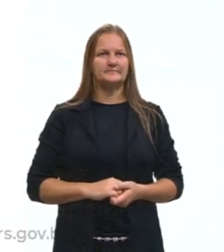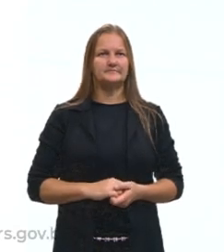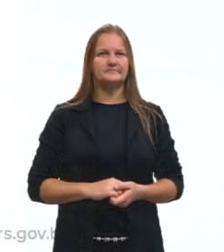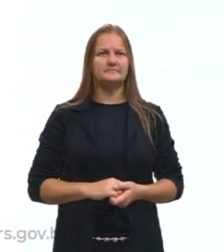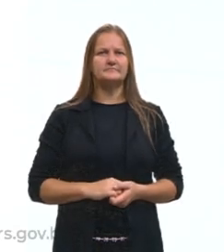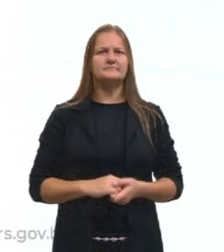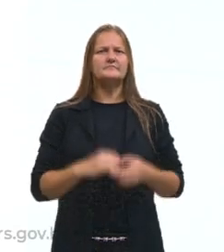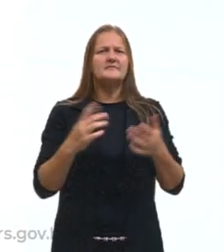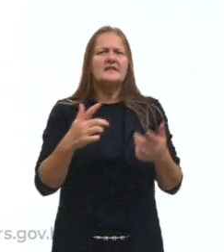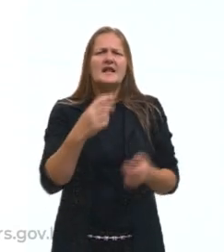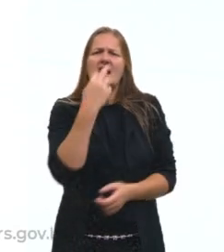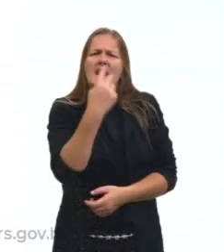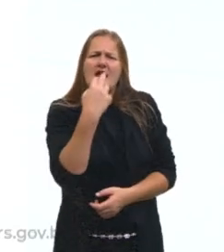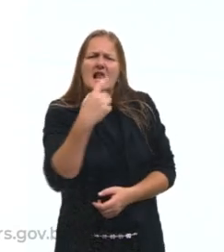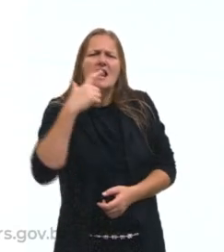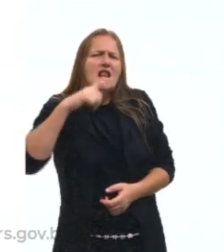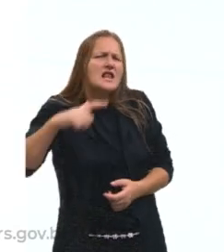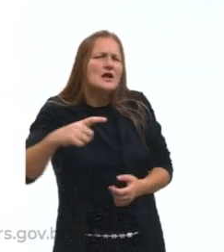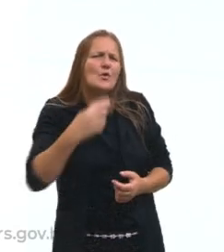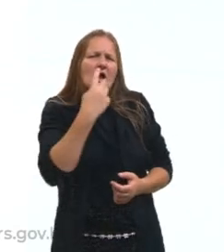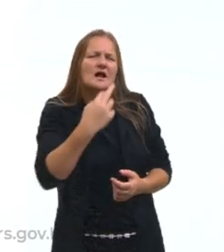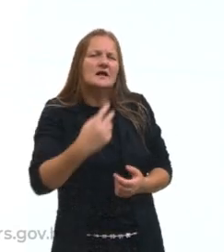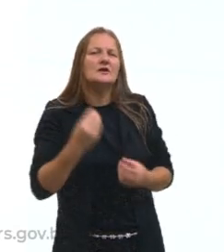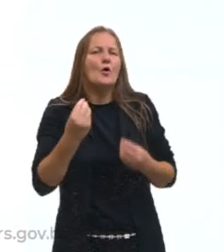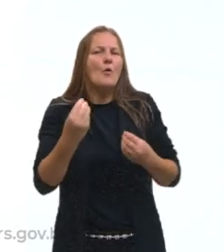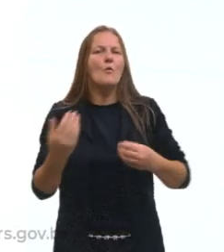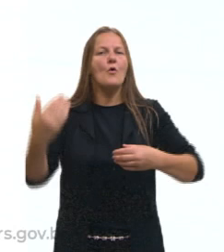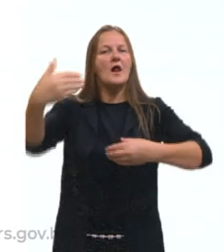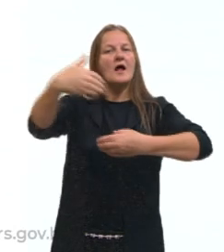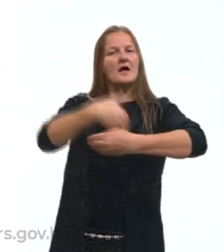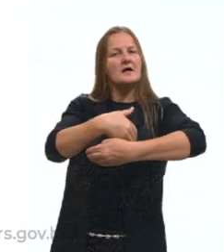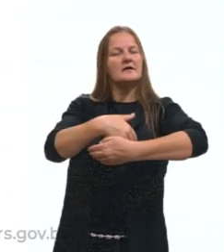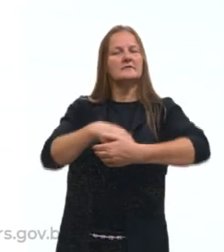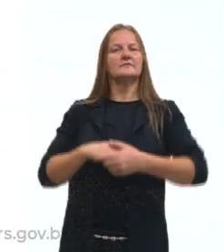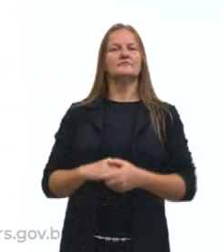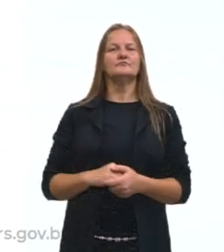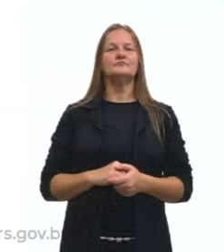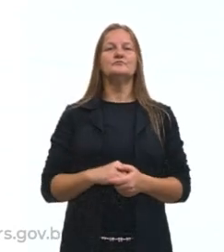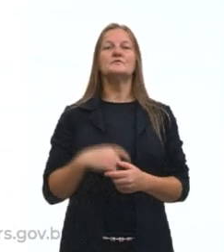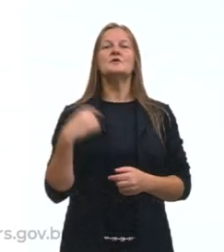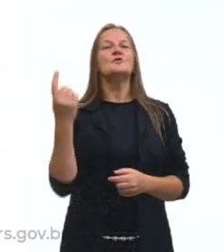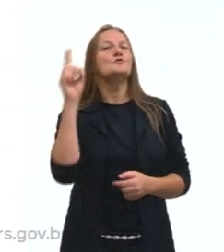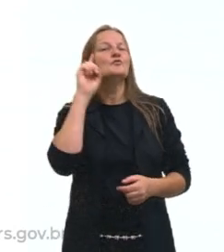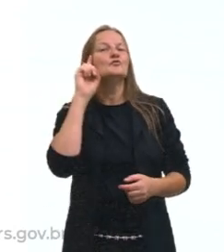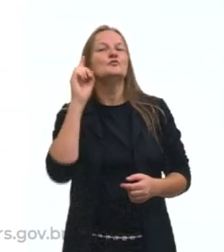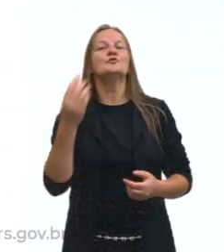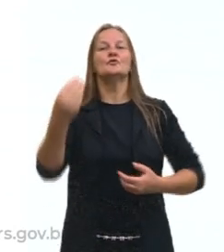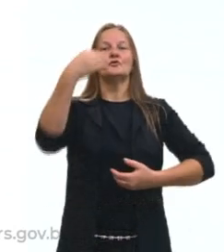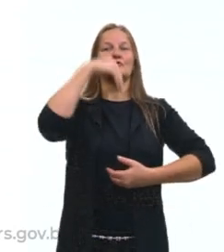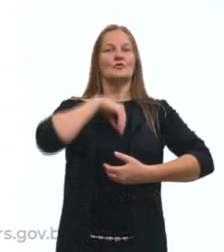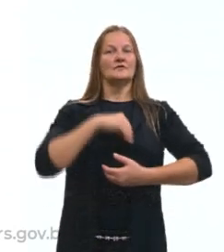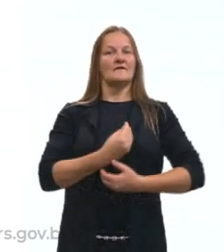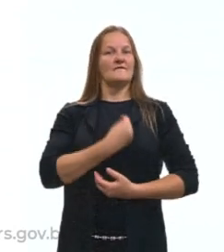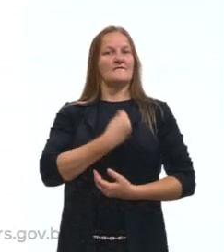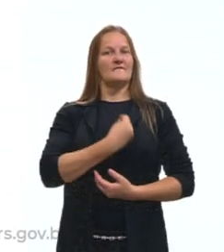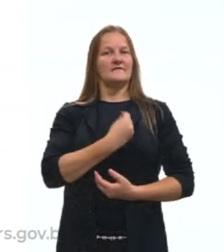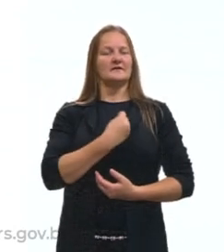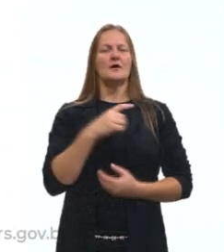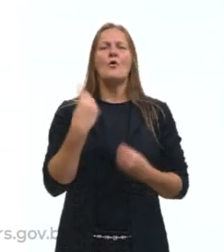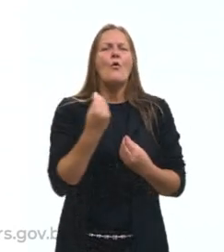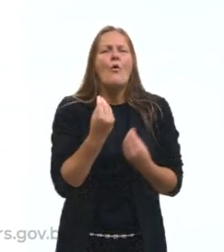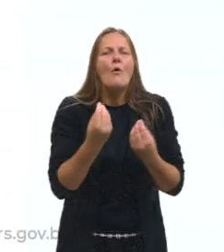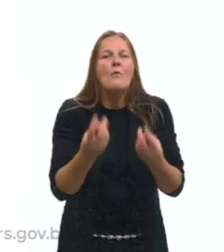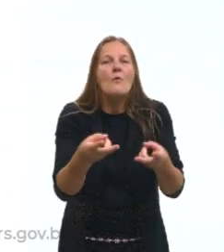e a língua inglesa de que forma ela entra no cotidiano das pessoas como nós